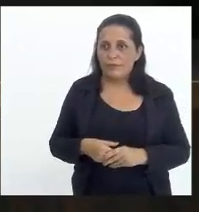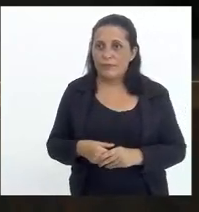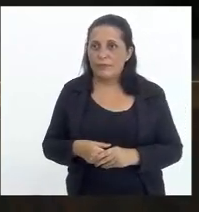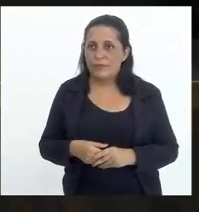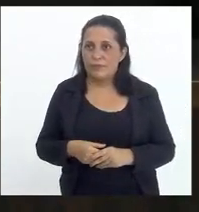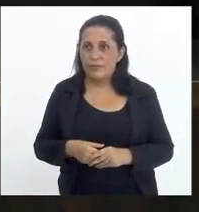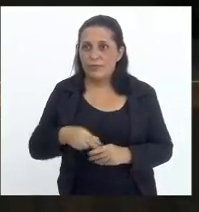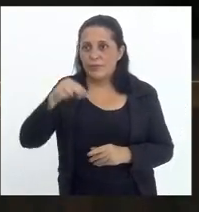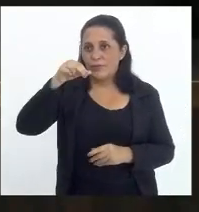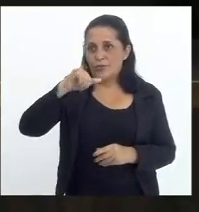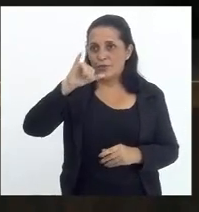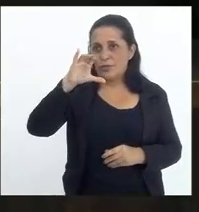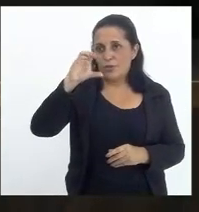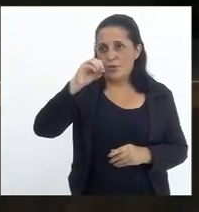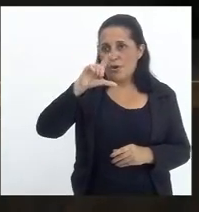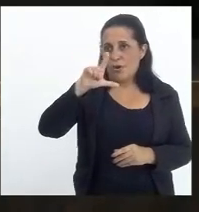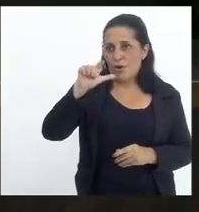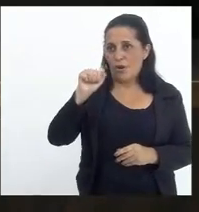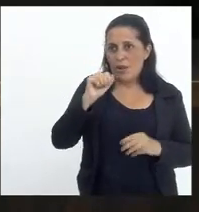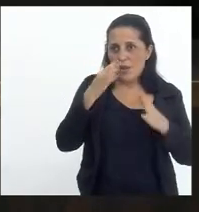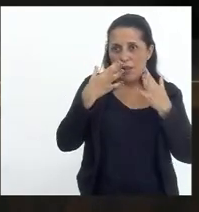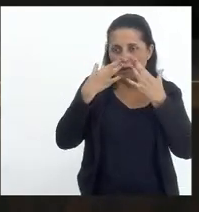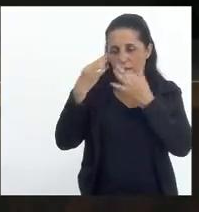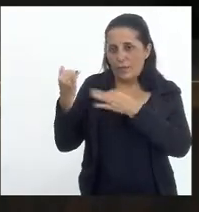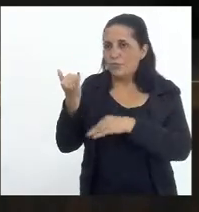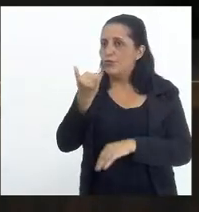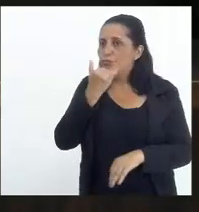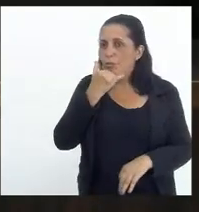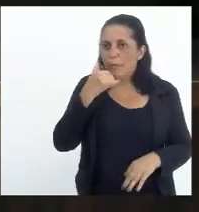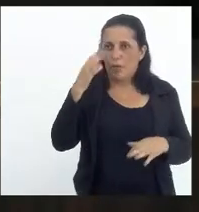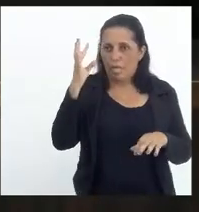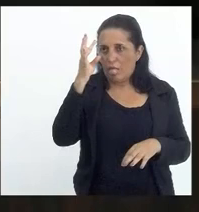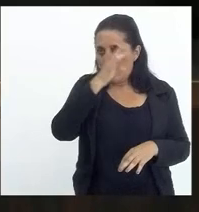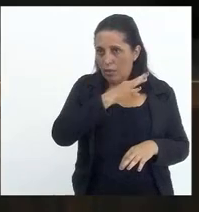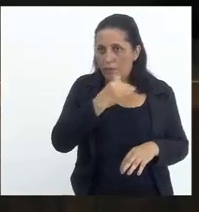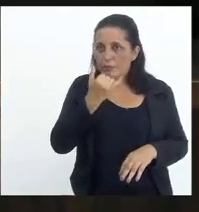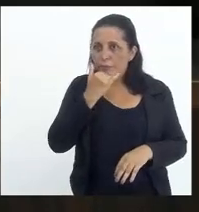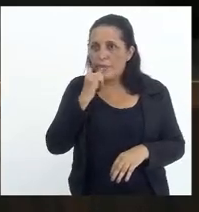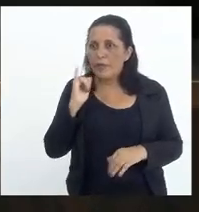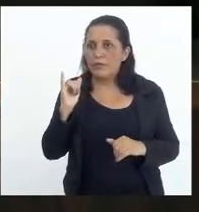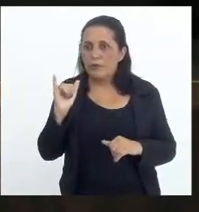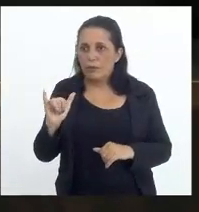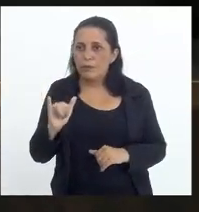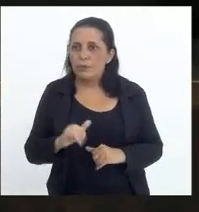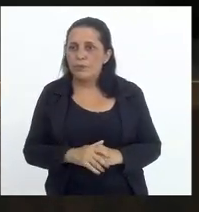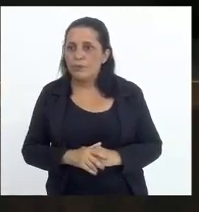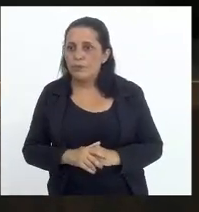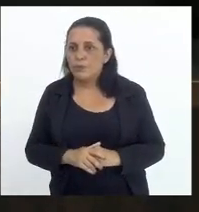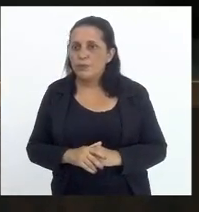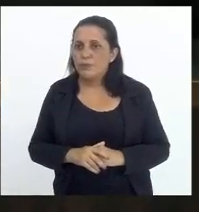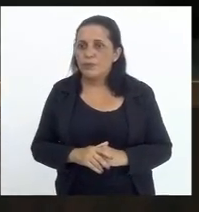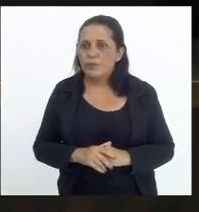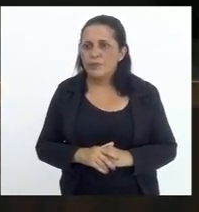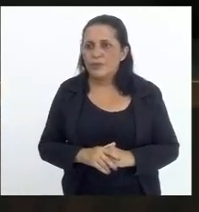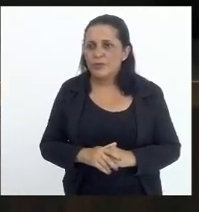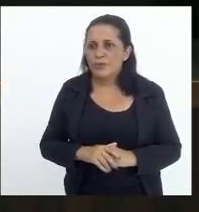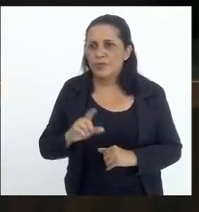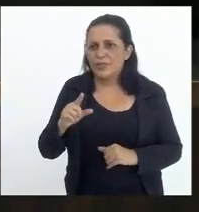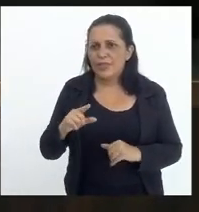E o Nicola, presta atenção, e aí eu distraí aqui. Peço perdão. Mas dá só uma atenção parcial, não dá total,